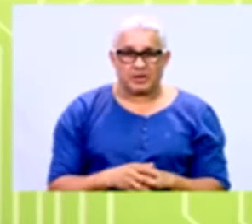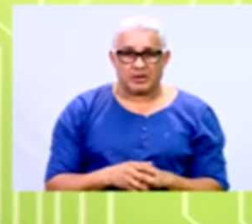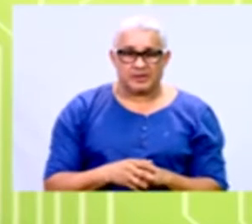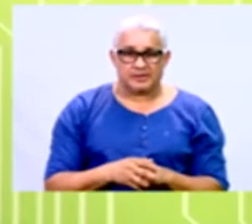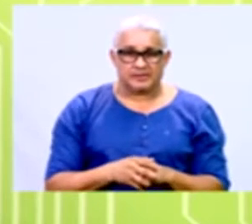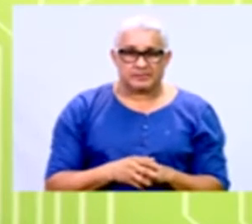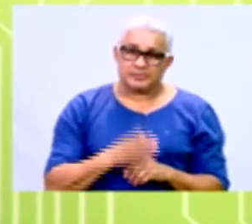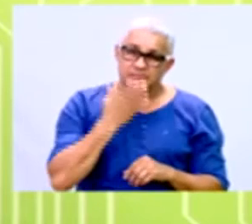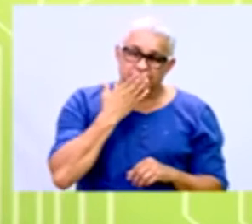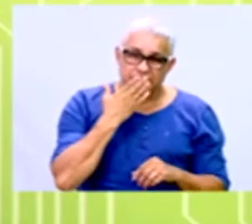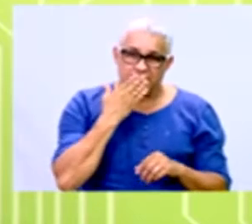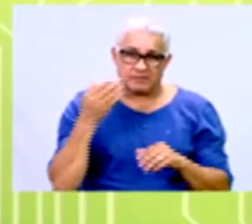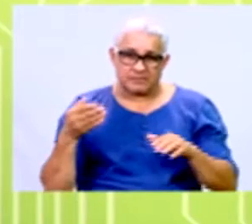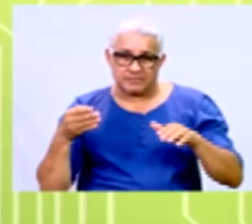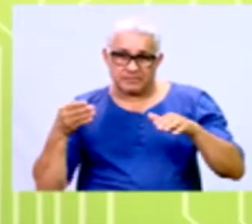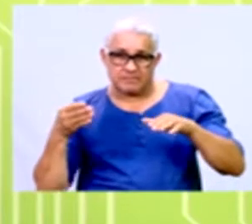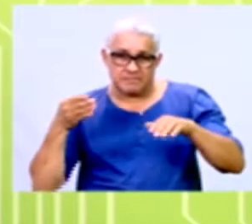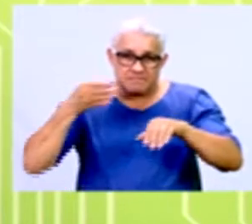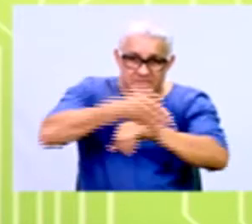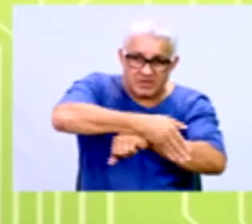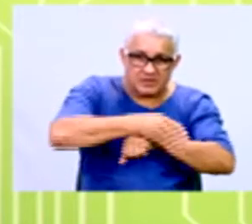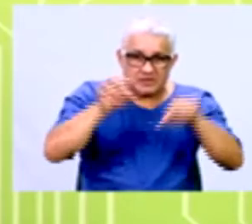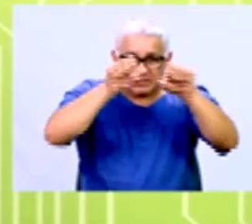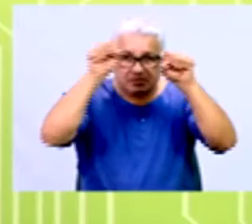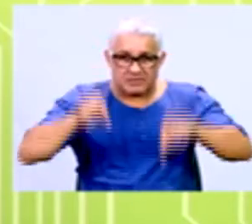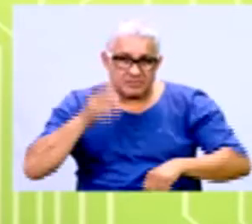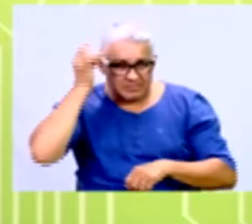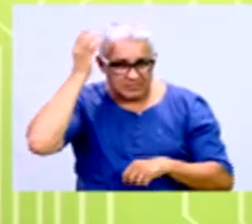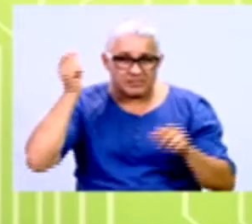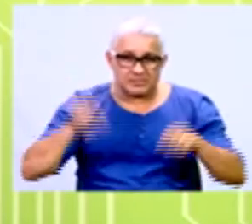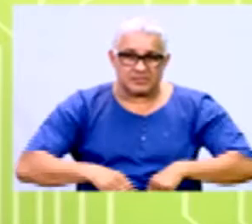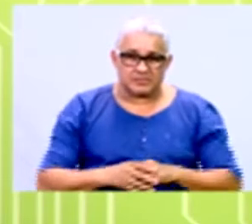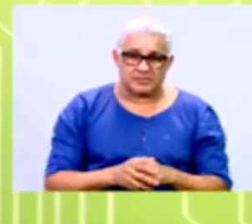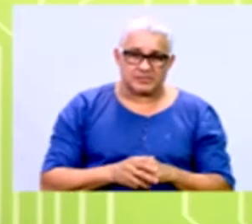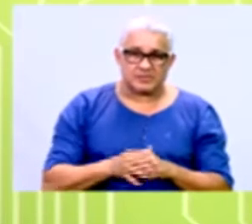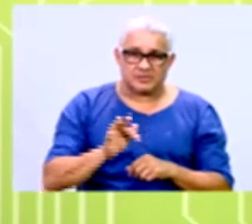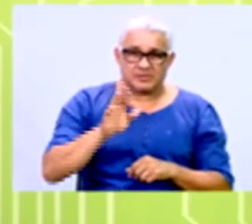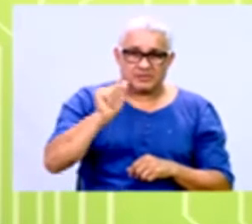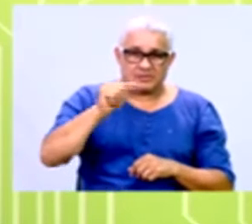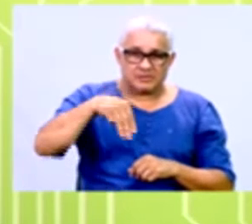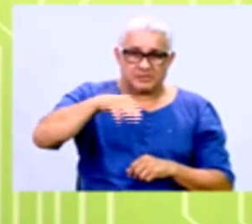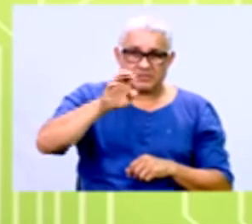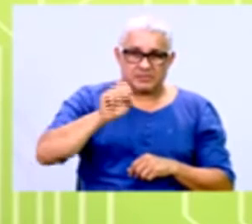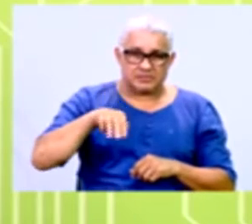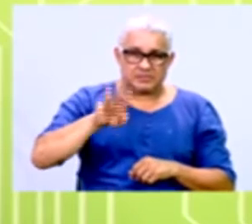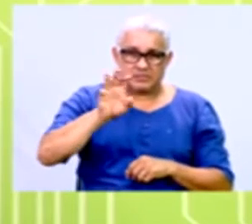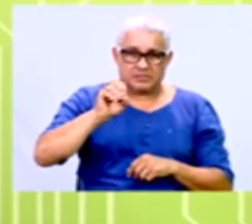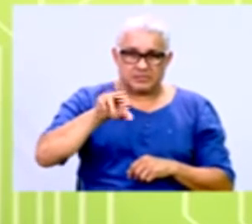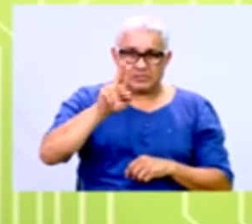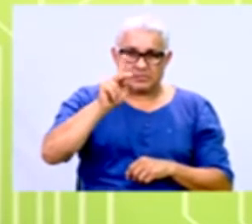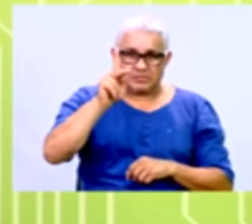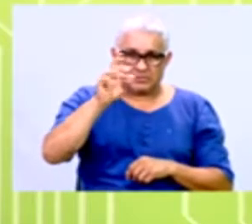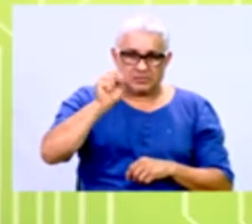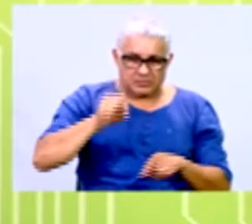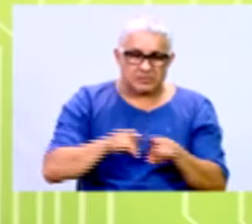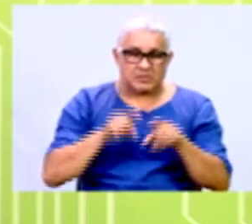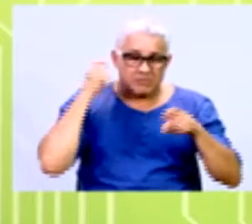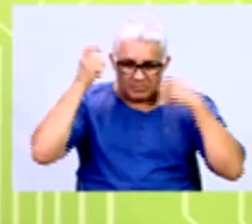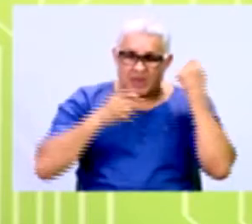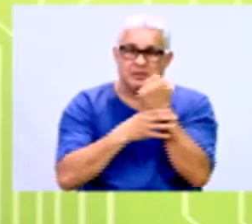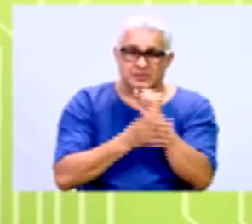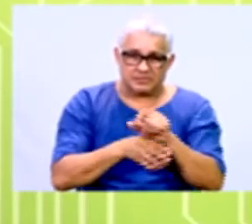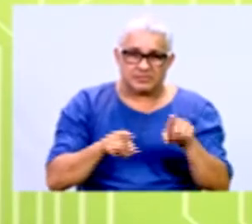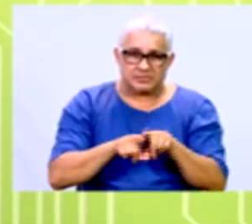de se invadir hoje o sistema mais fácil, né, por conta da quantidade de frameworks que se preocupam com a questão da segurança e tudo